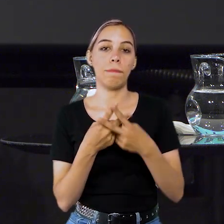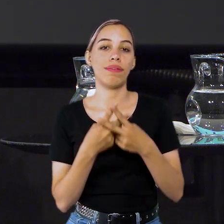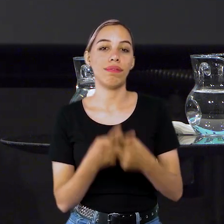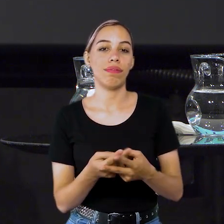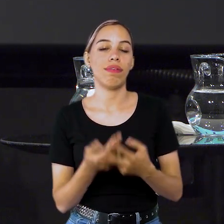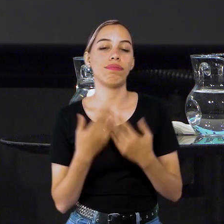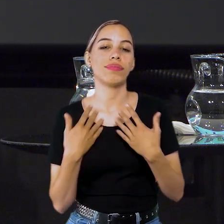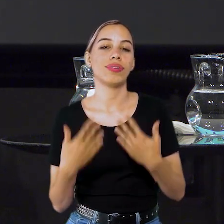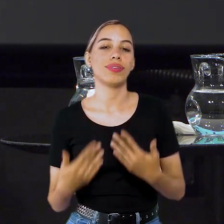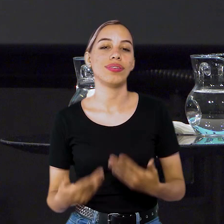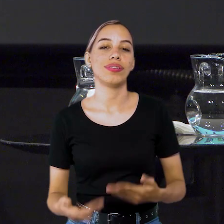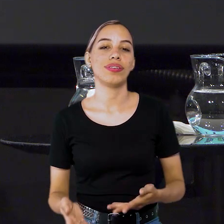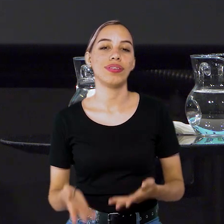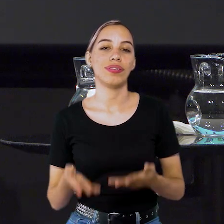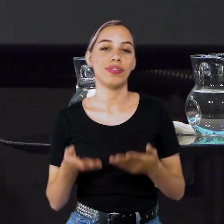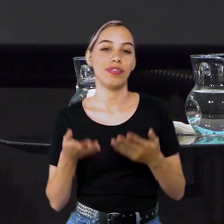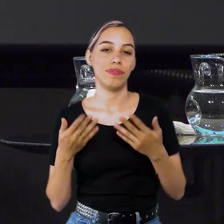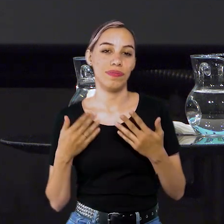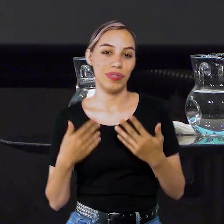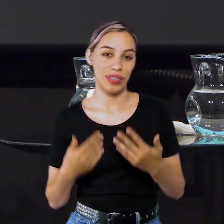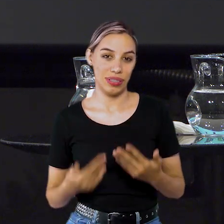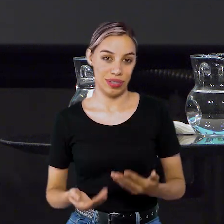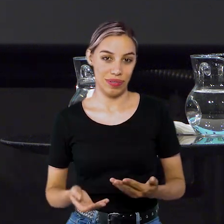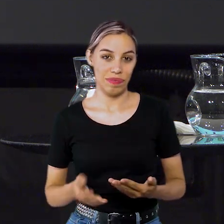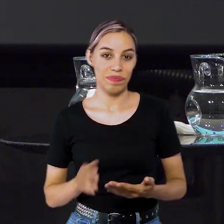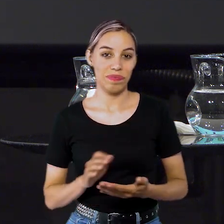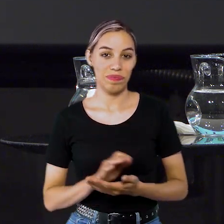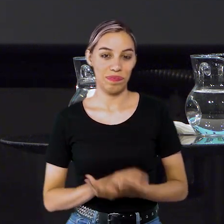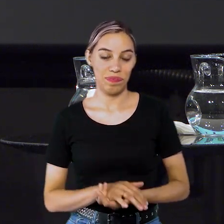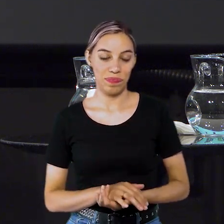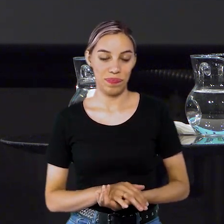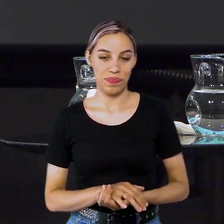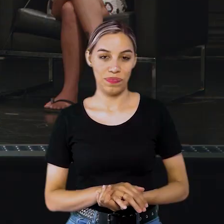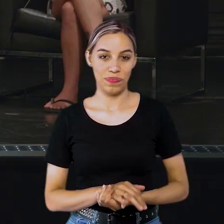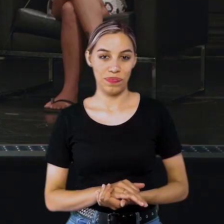leveza. É isso.